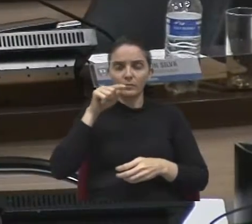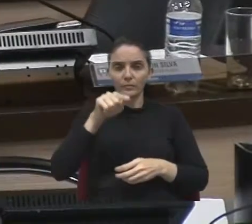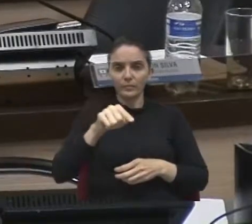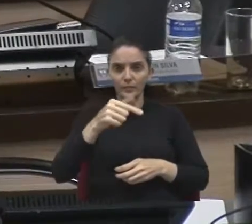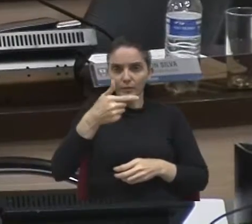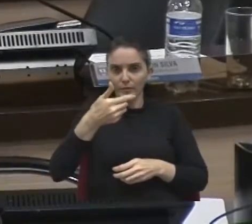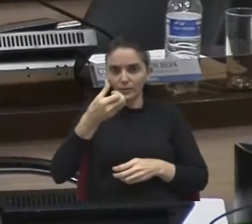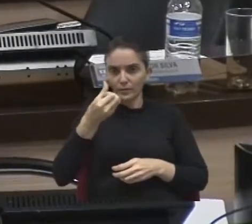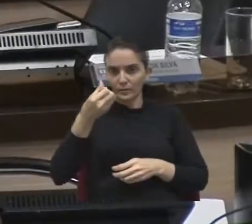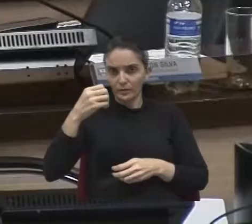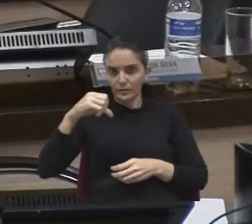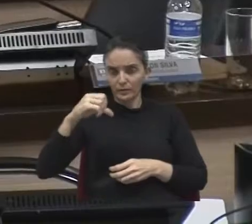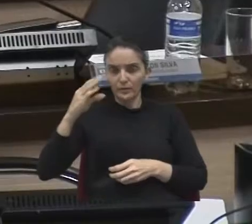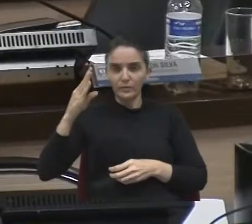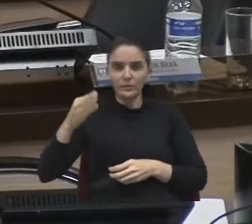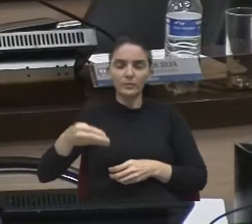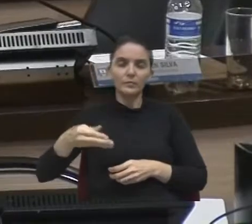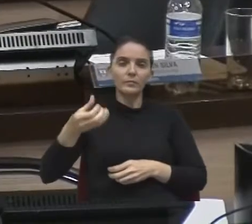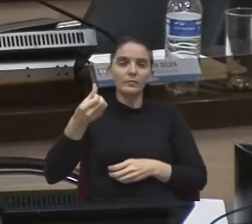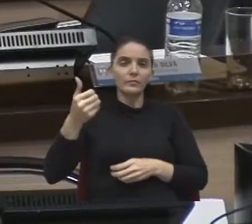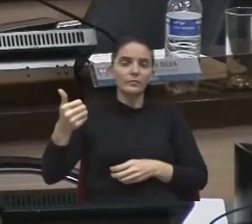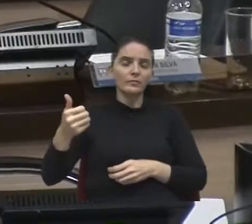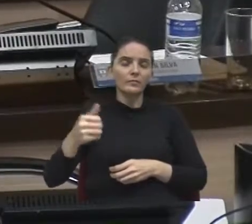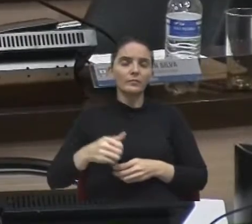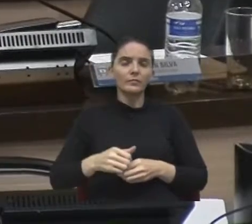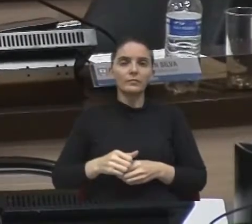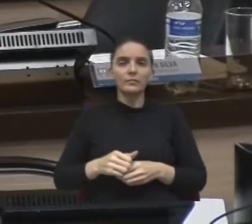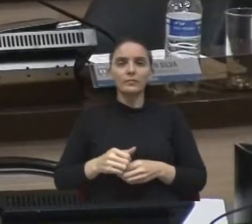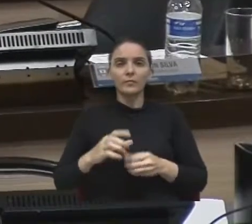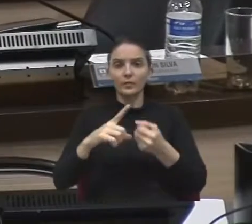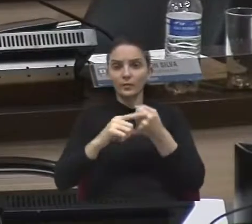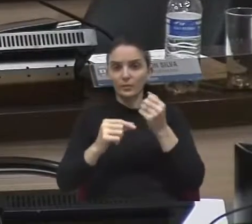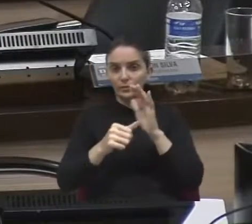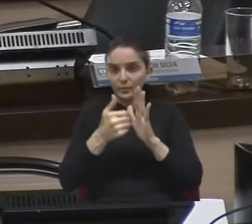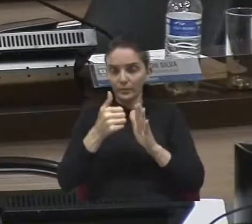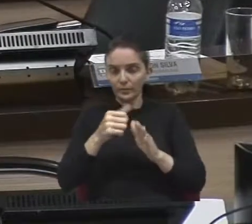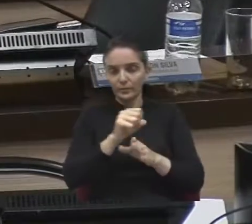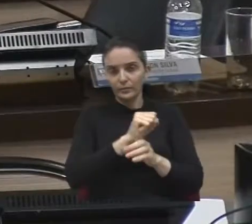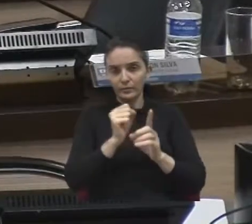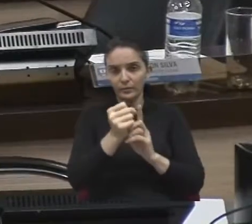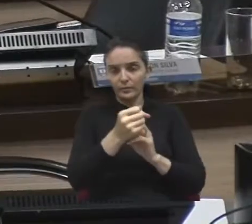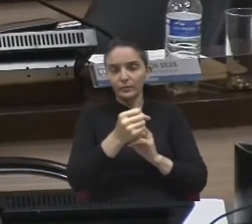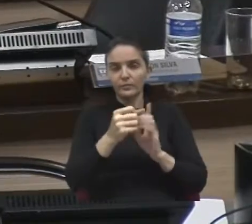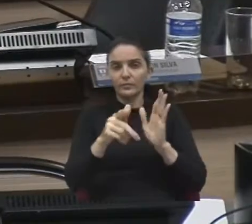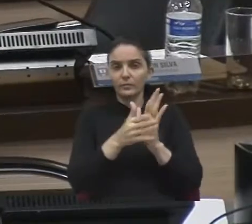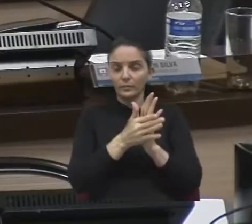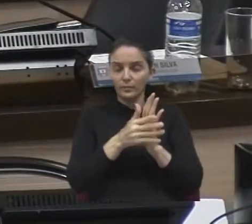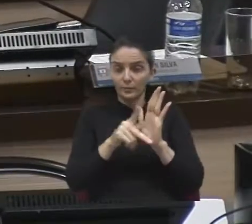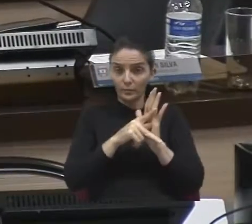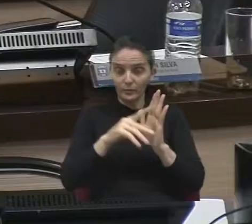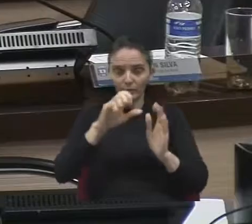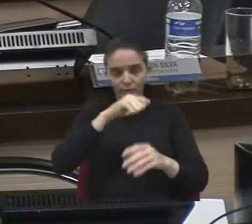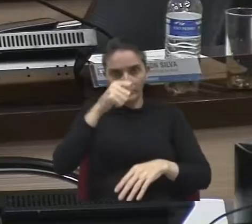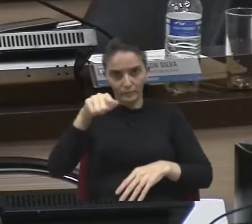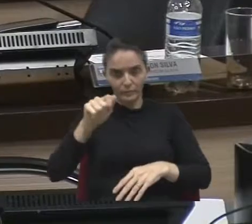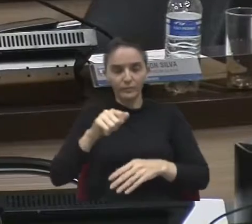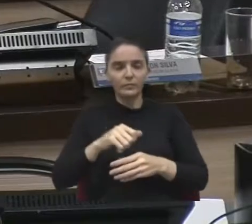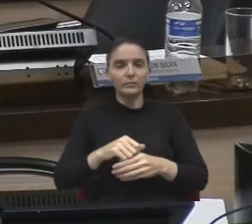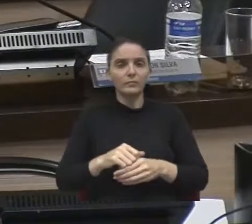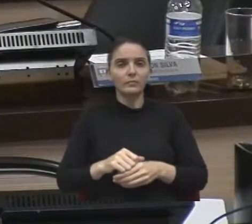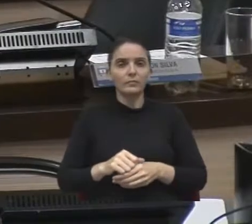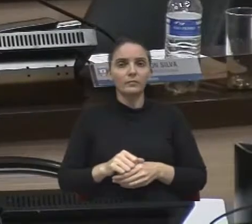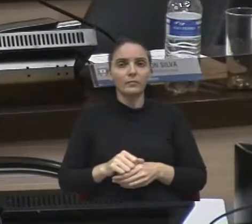1269/71, no caput do artigo 1º, garante que sociedades civis, associações e fundações em funcionamento neste